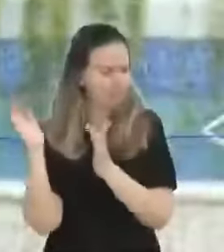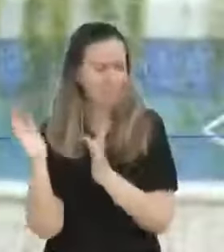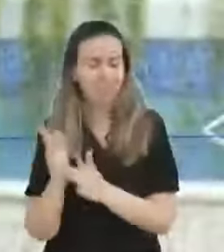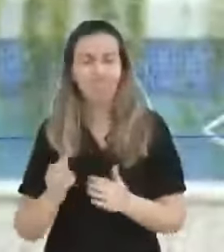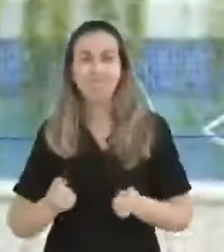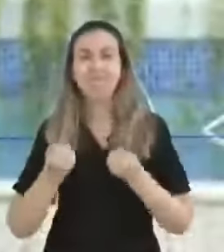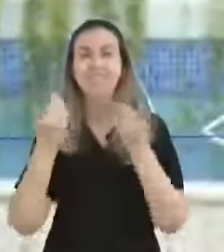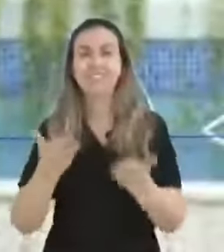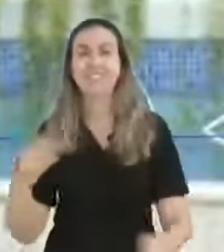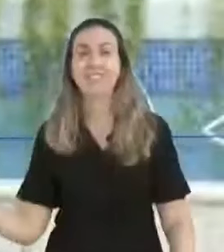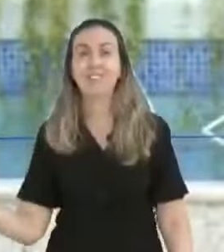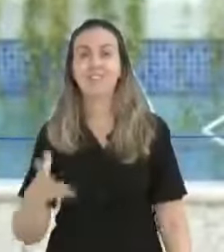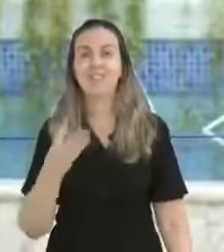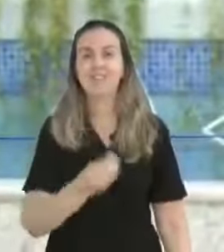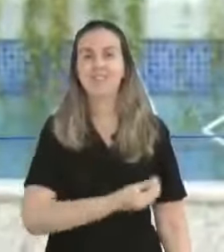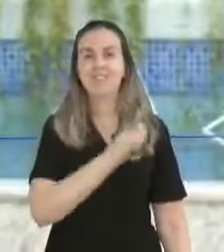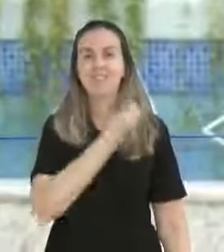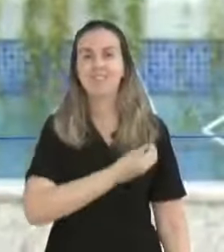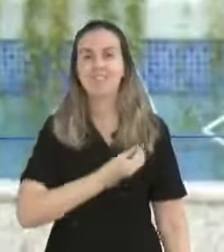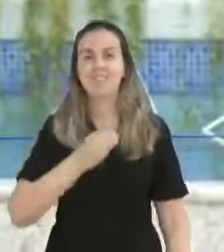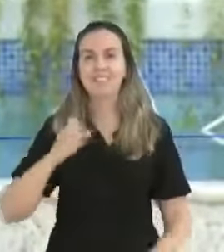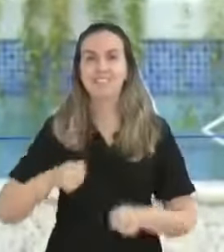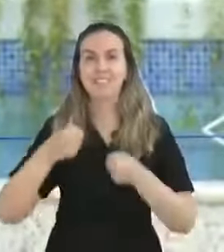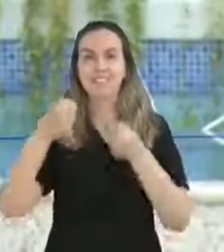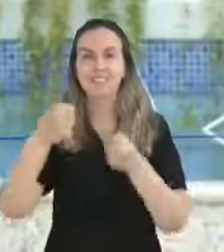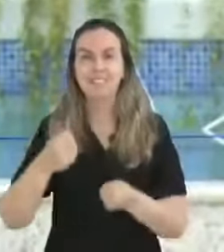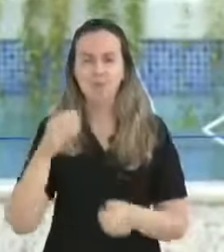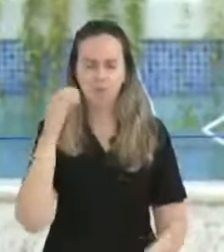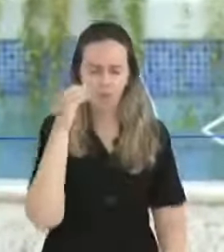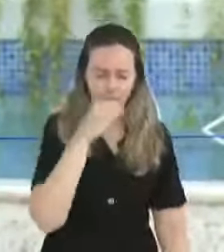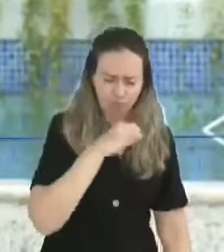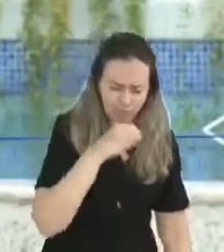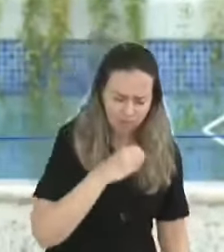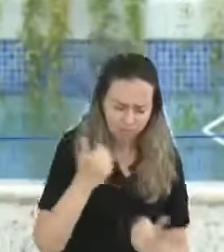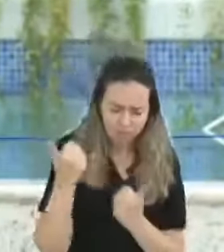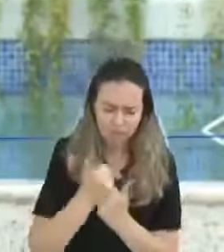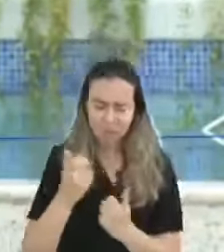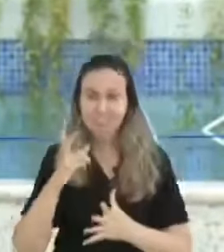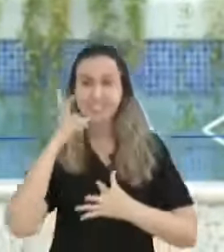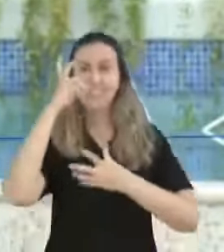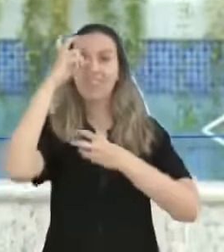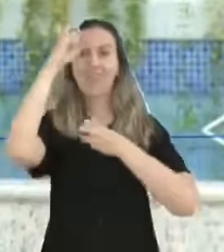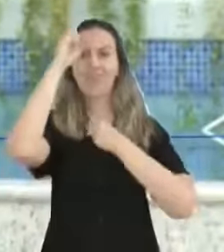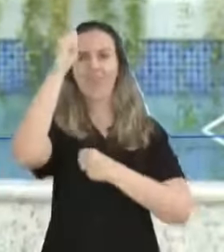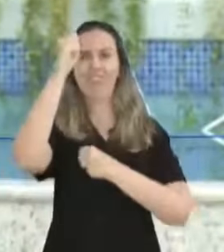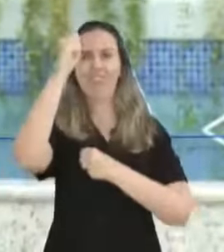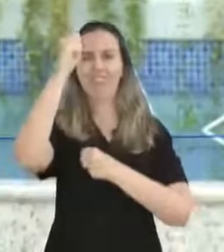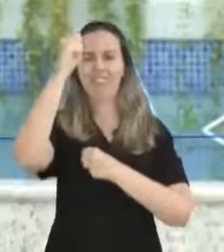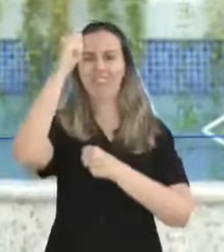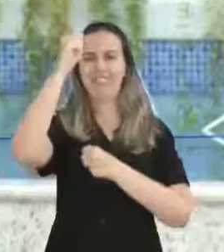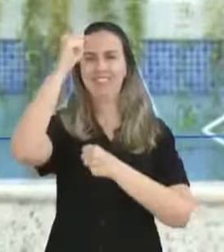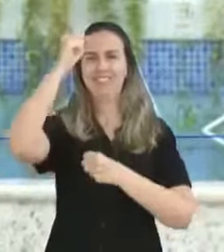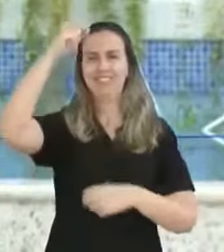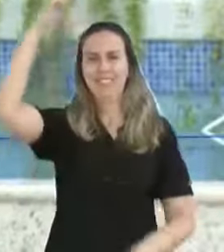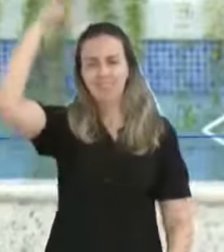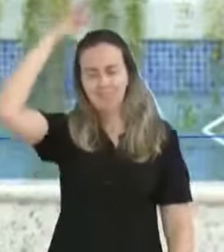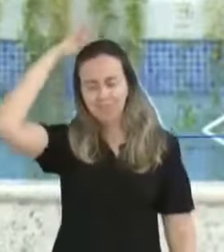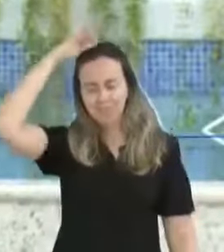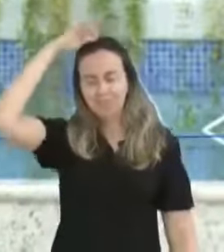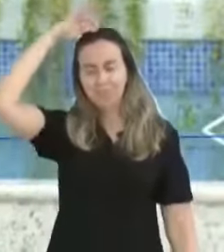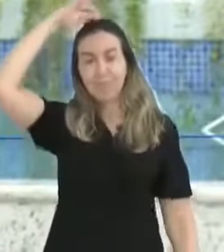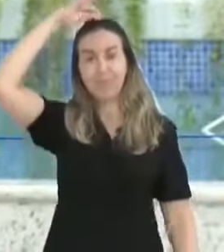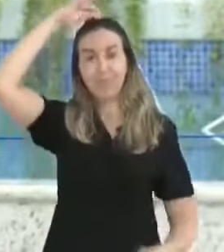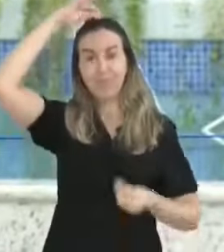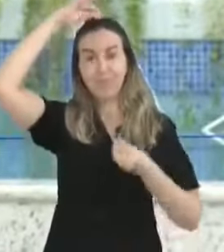Deus quer renovar as nossas forças, tanto físicas como espirituais. Deus